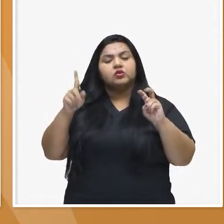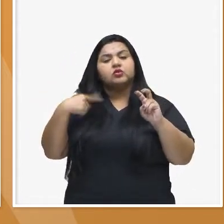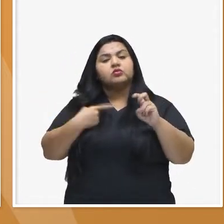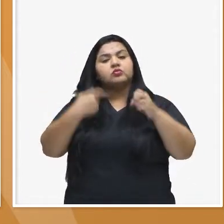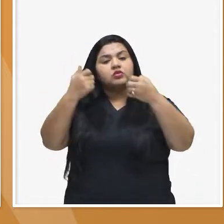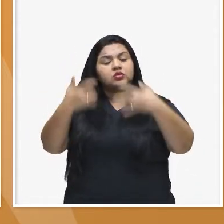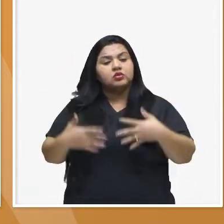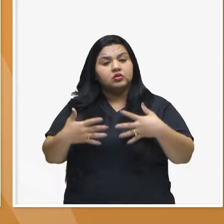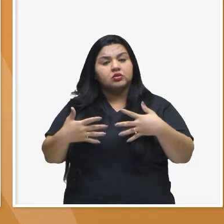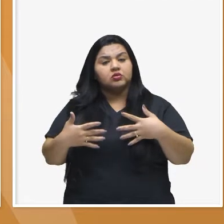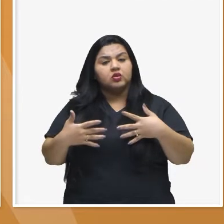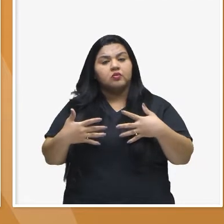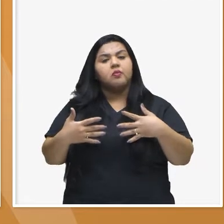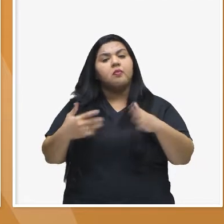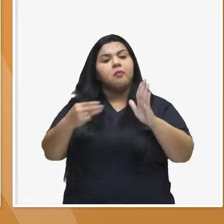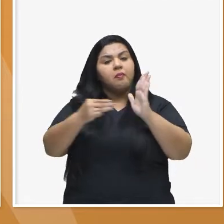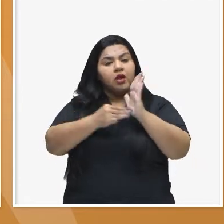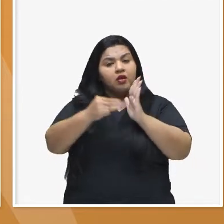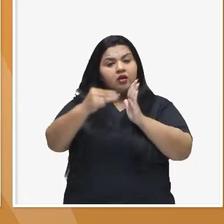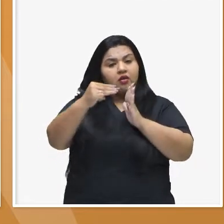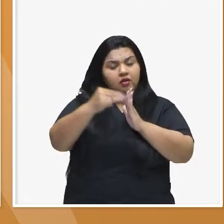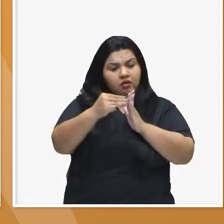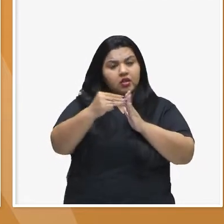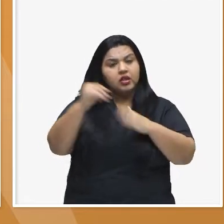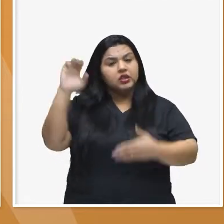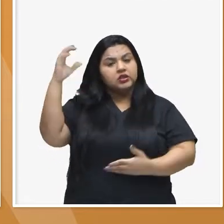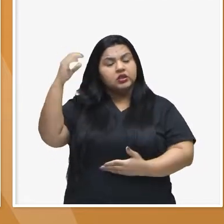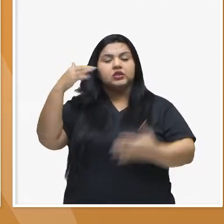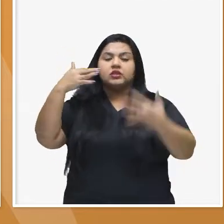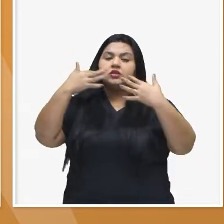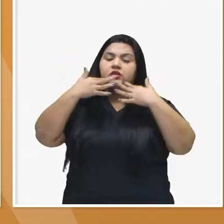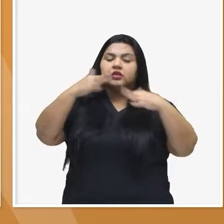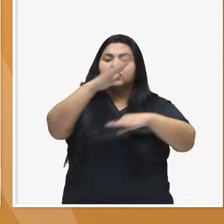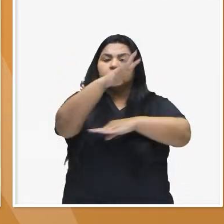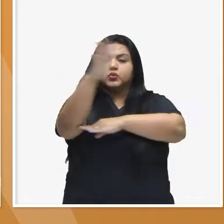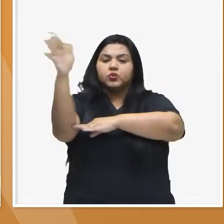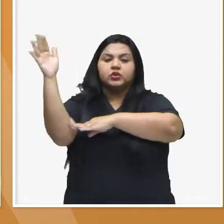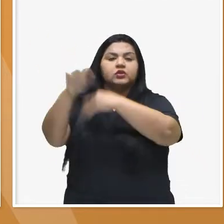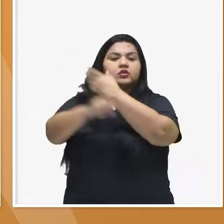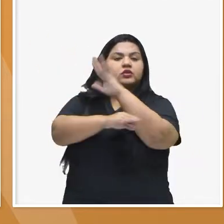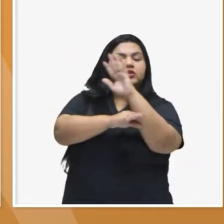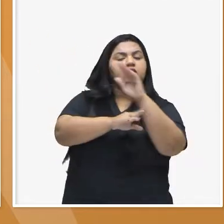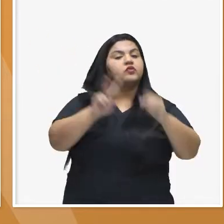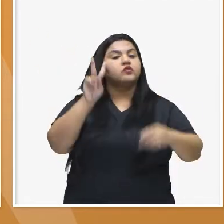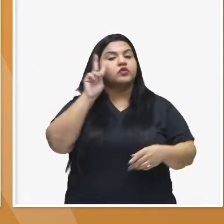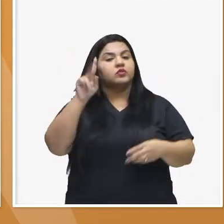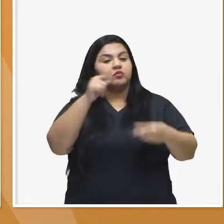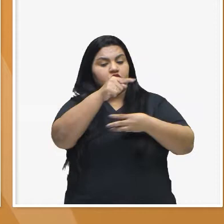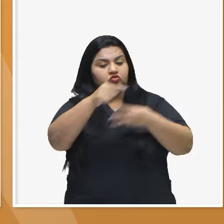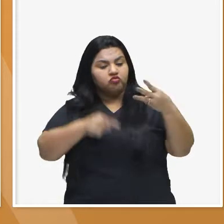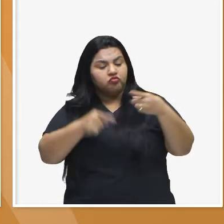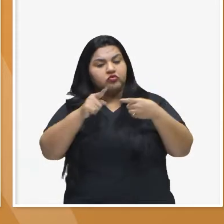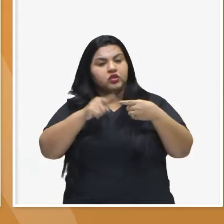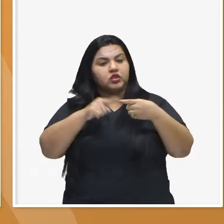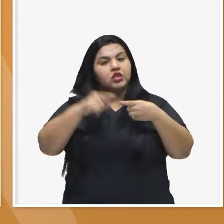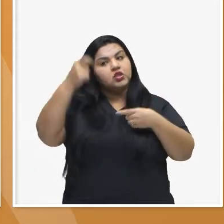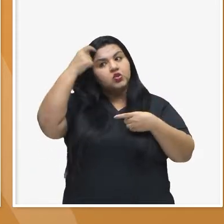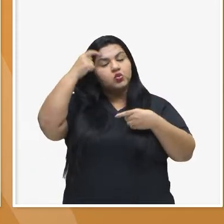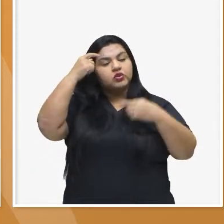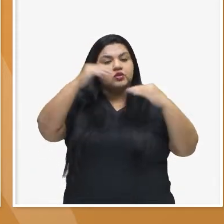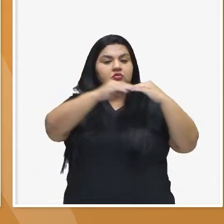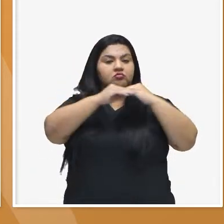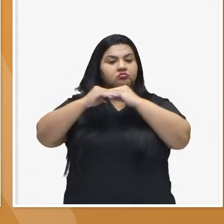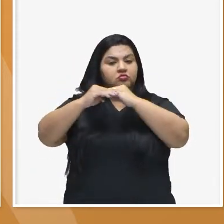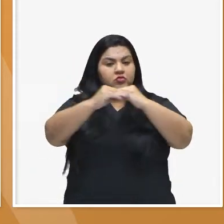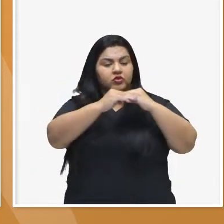da questão do método, No método nas ciências da natureza, onde nós vimos a questão do senso comum,